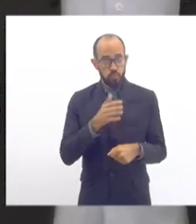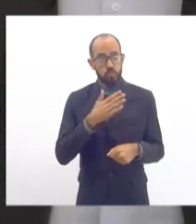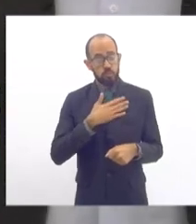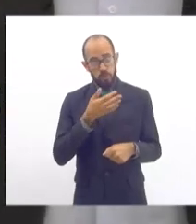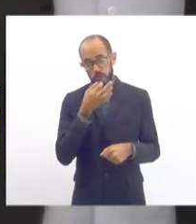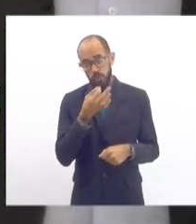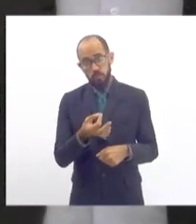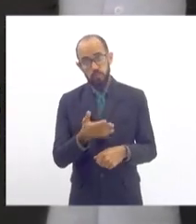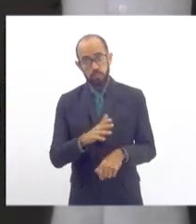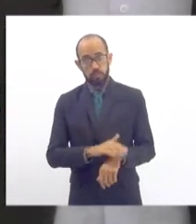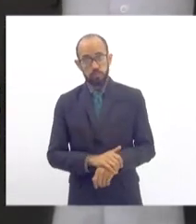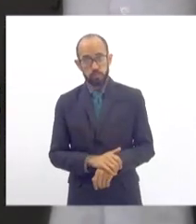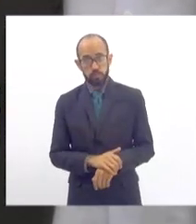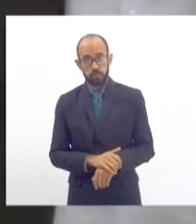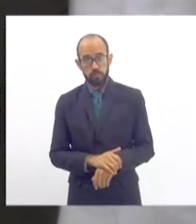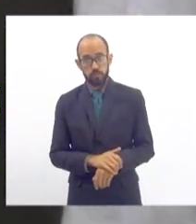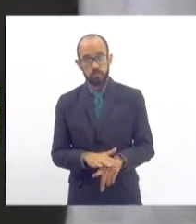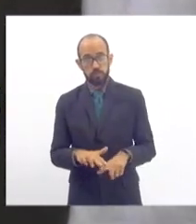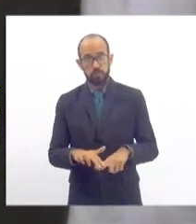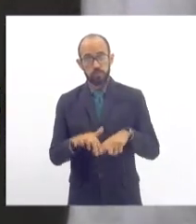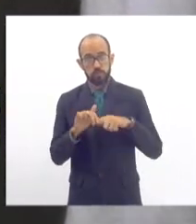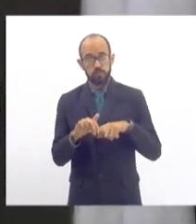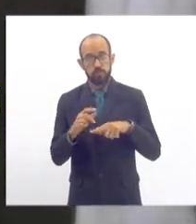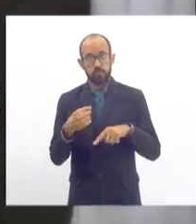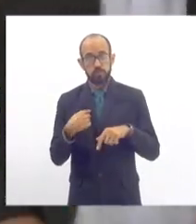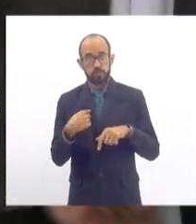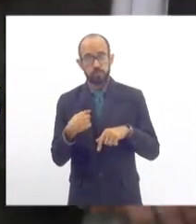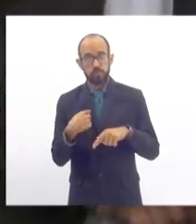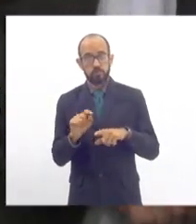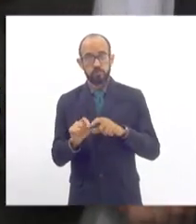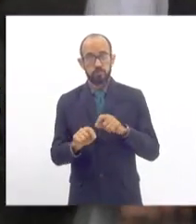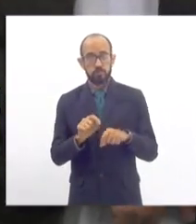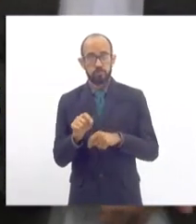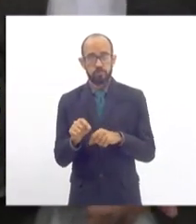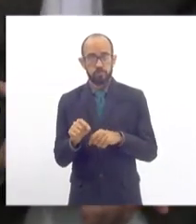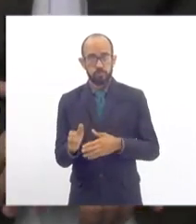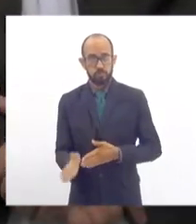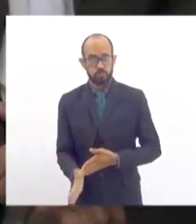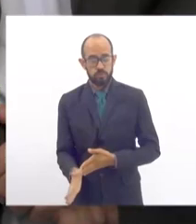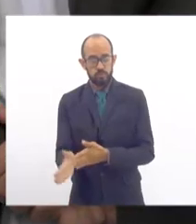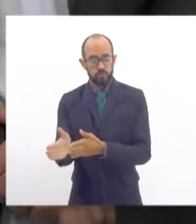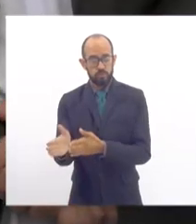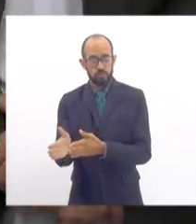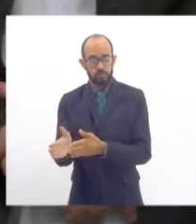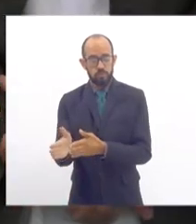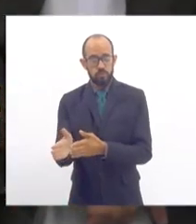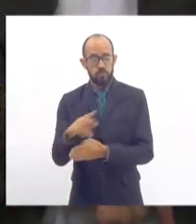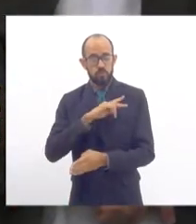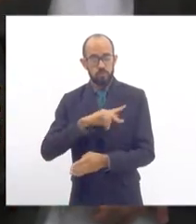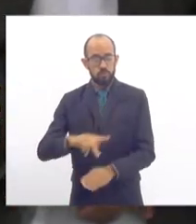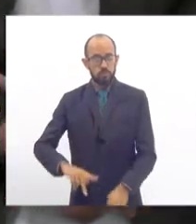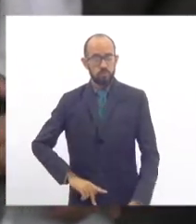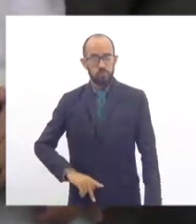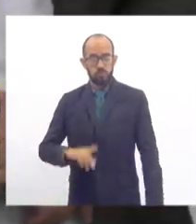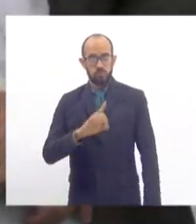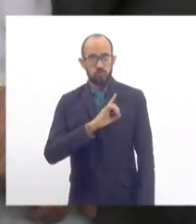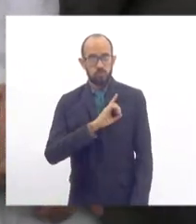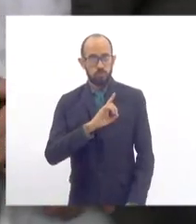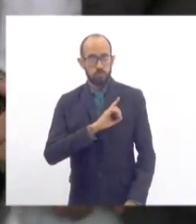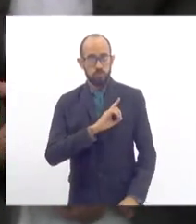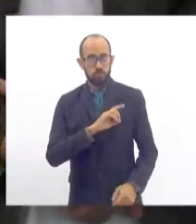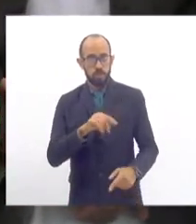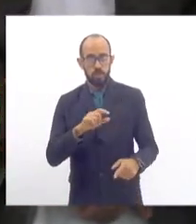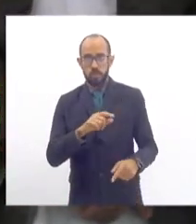Então, neste aspecto, eu me alinho com a presidência do Detran, porque não houve nenhum descumprimento. Esse é o